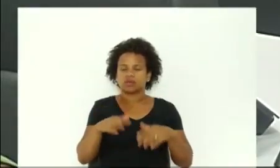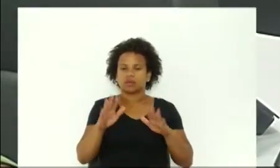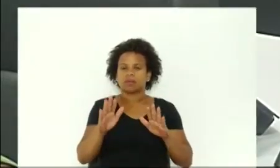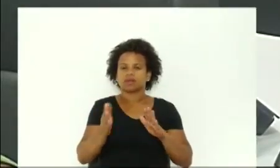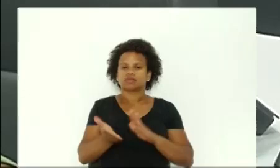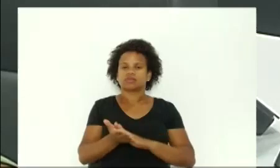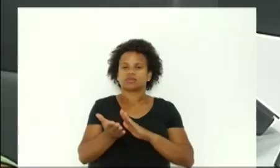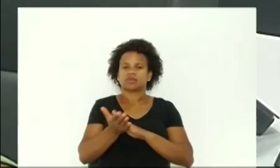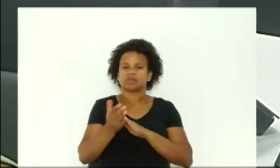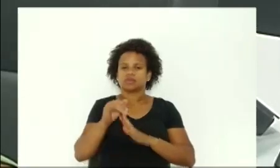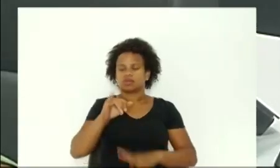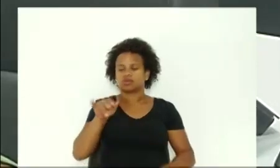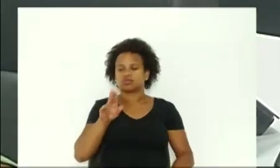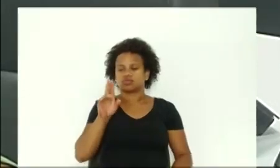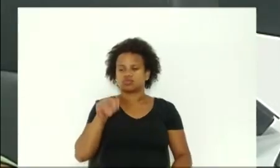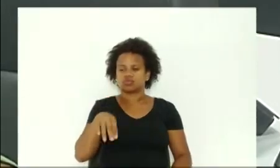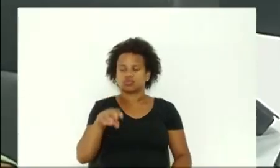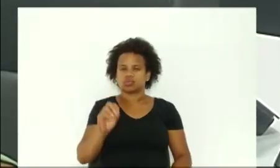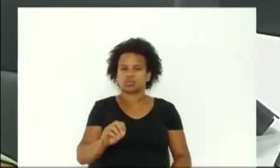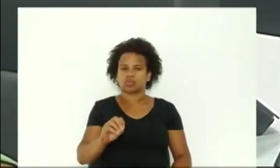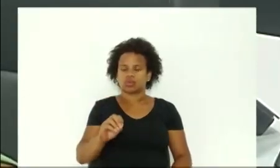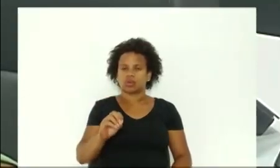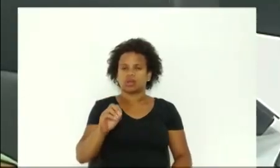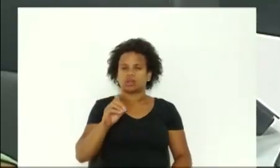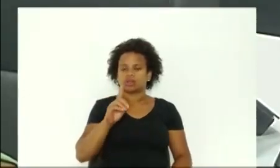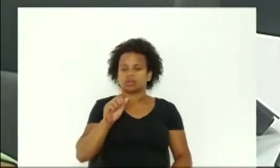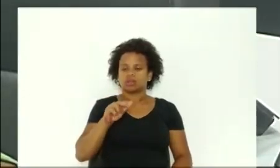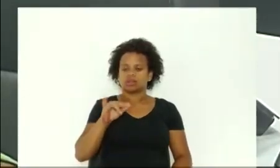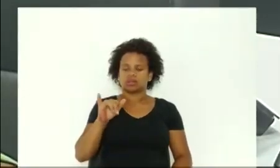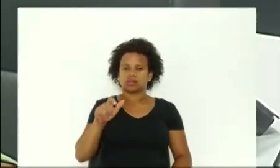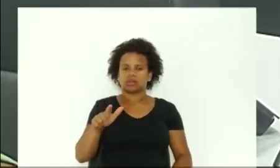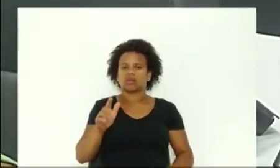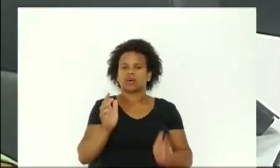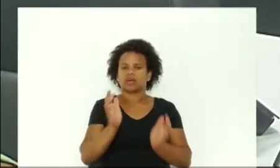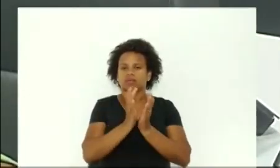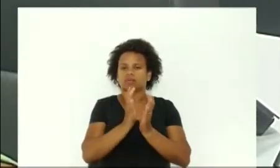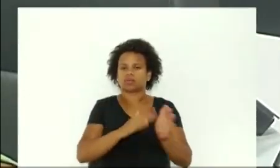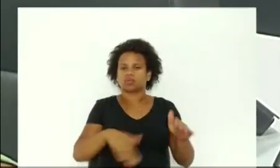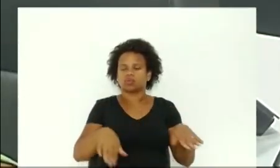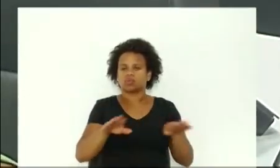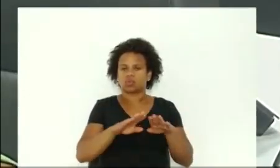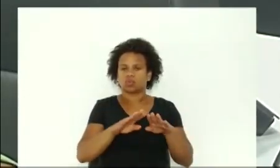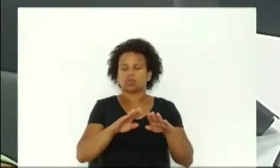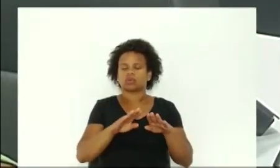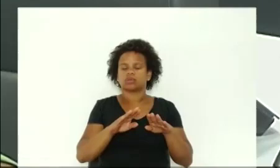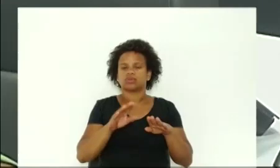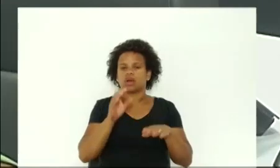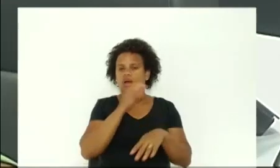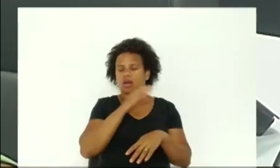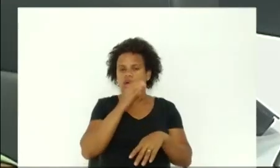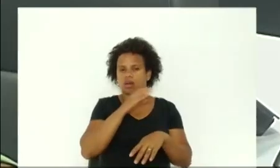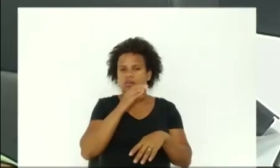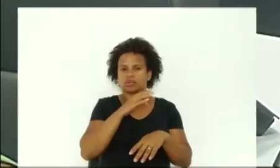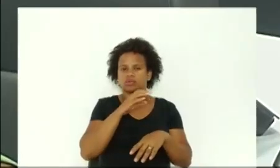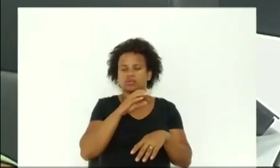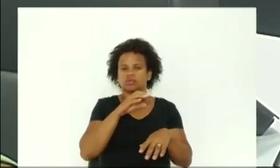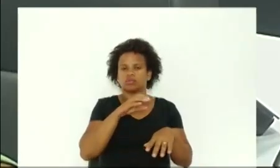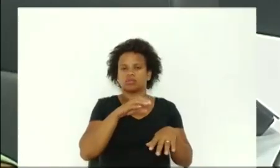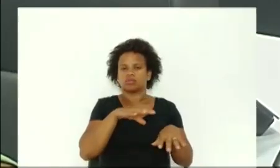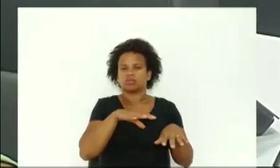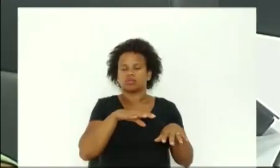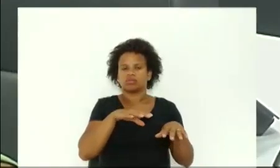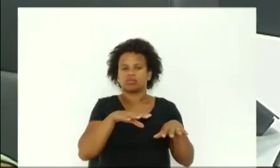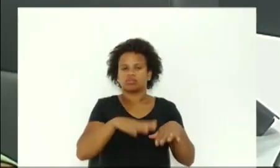Junô, ao Daniel, toda a equipe lá que está preenchendo rapidamente o Distrito 4, né, e também o nosso